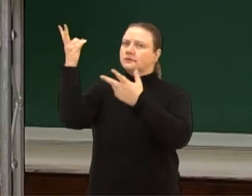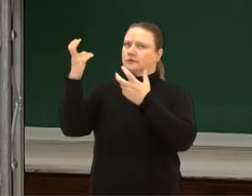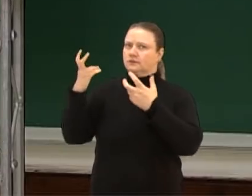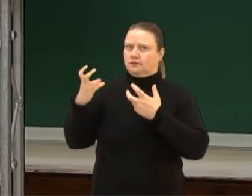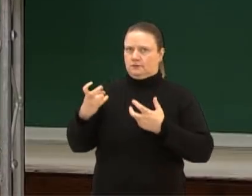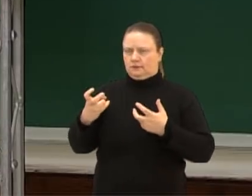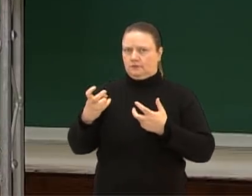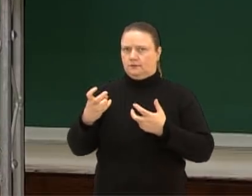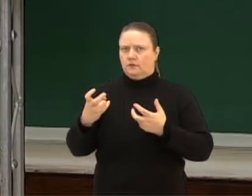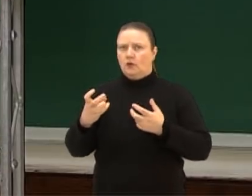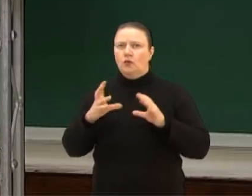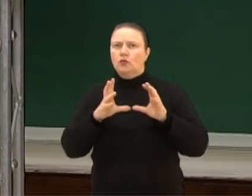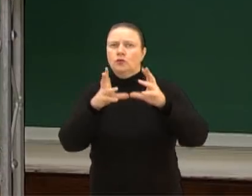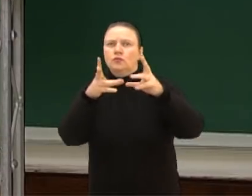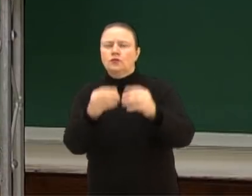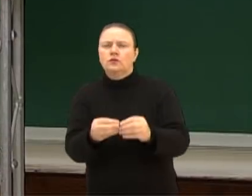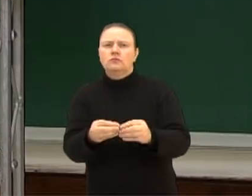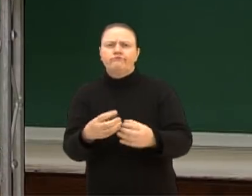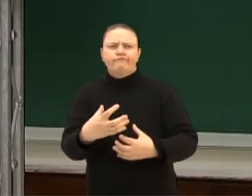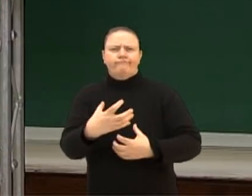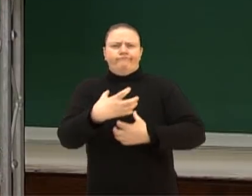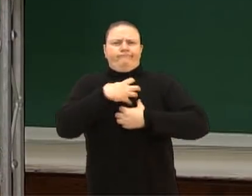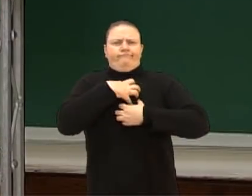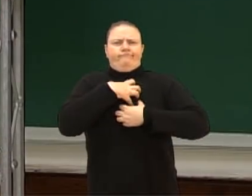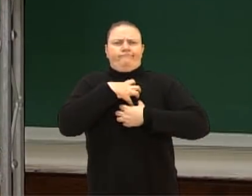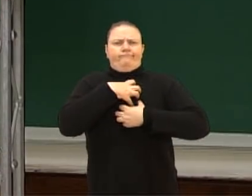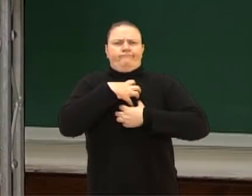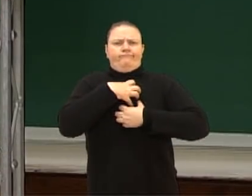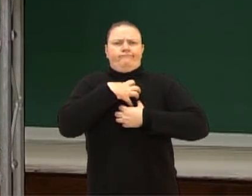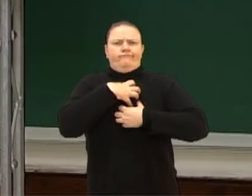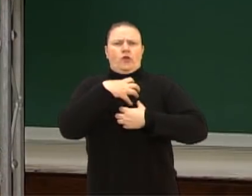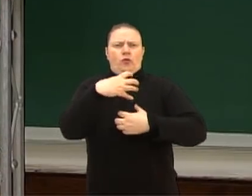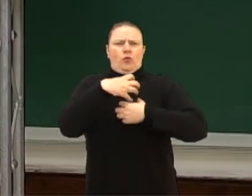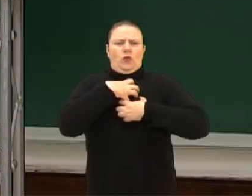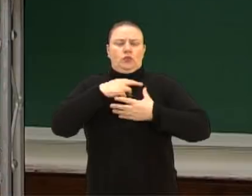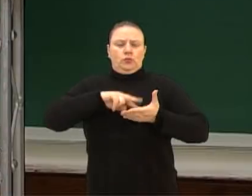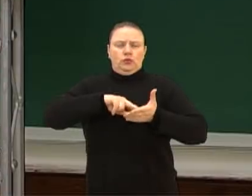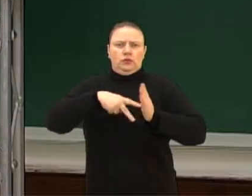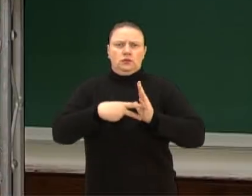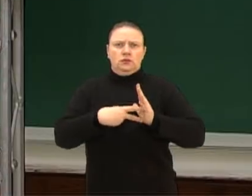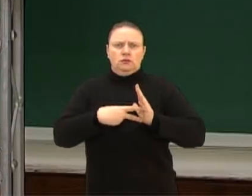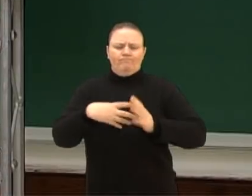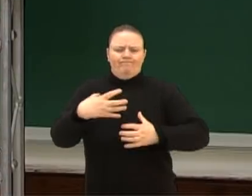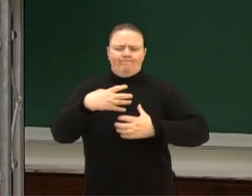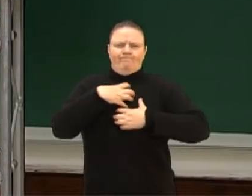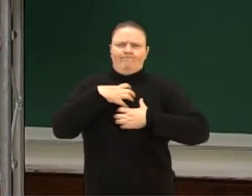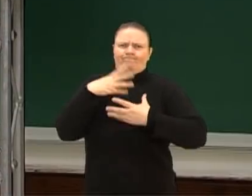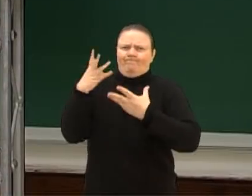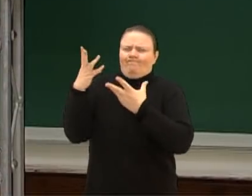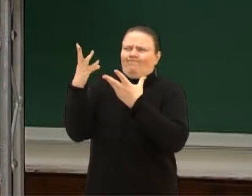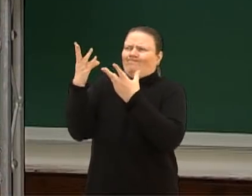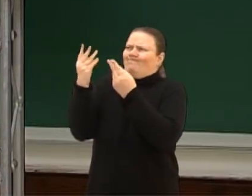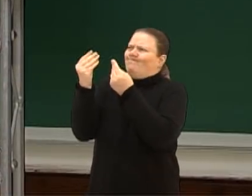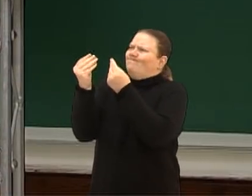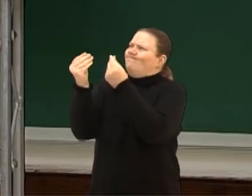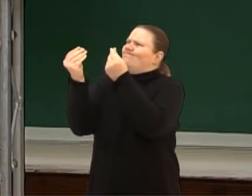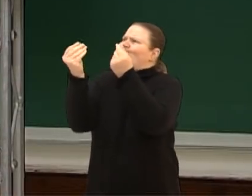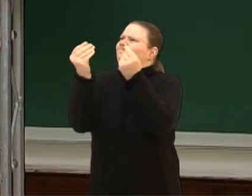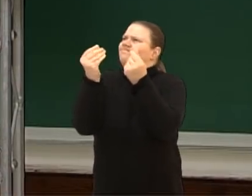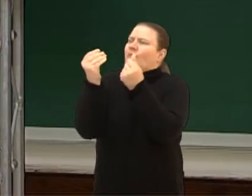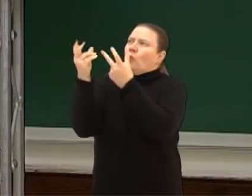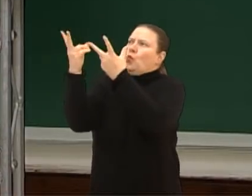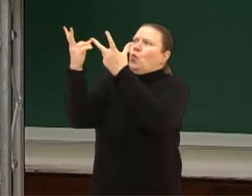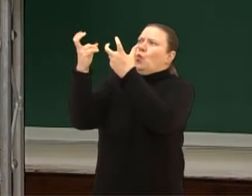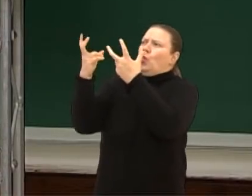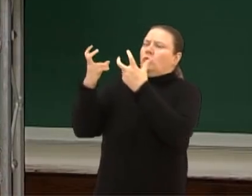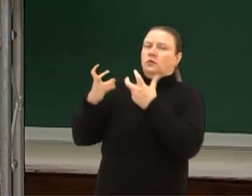que observar? Tudo produz sentido dentro da linguagem, dentro da língua portuguesa. Então, nós temos que interpretar esses